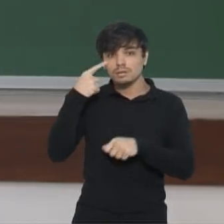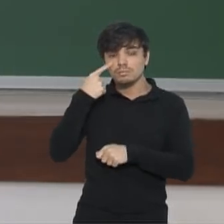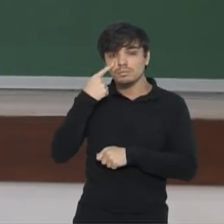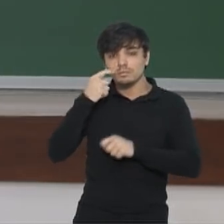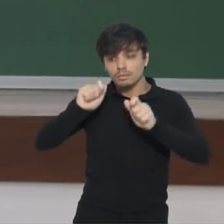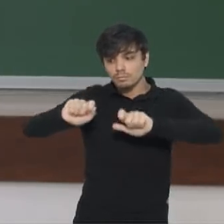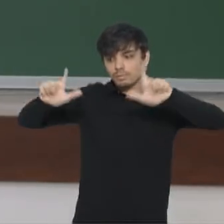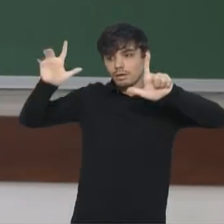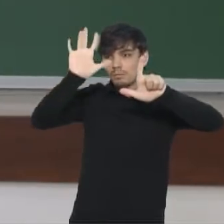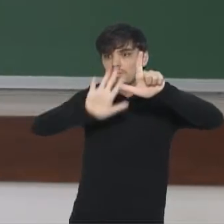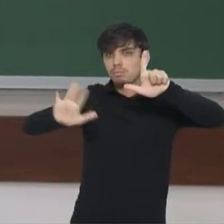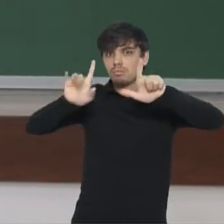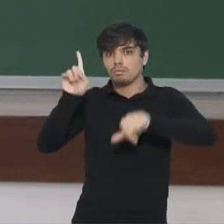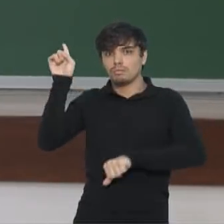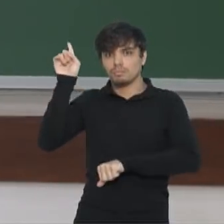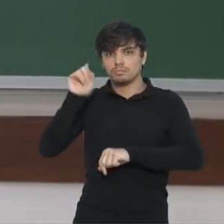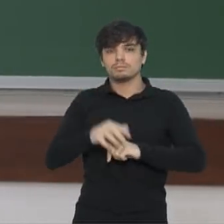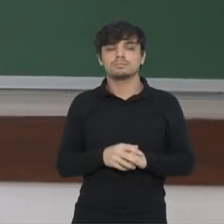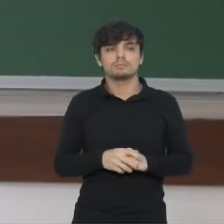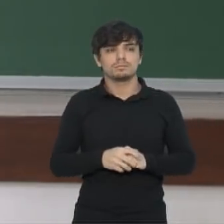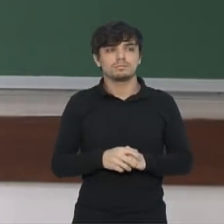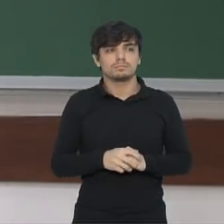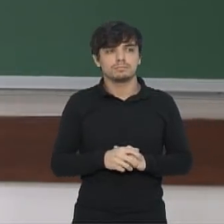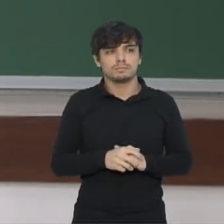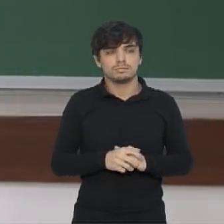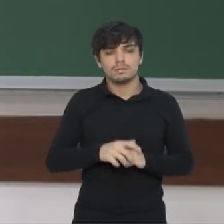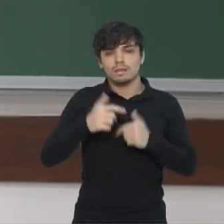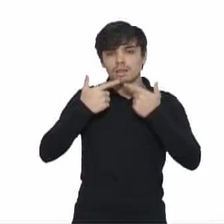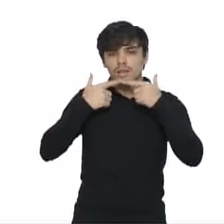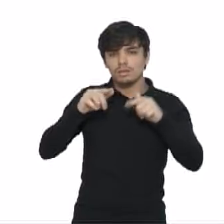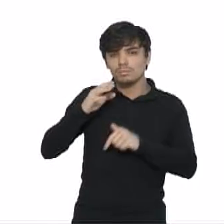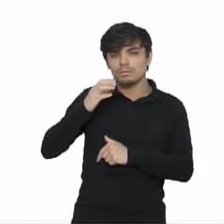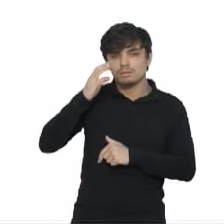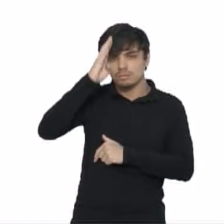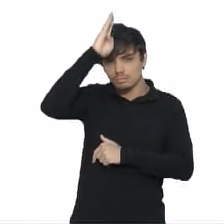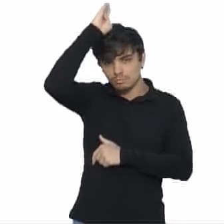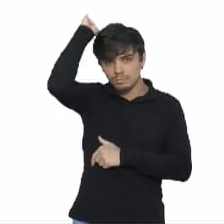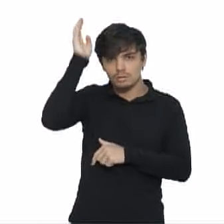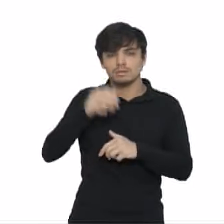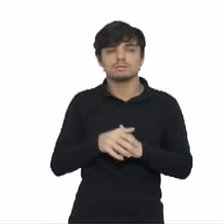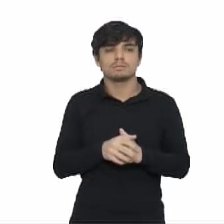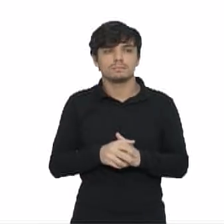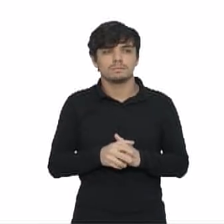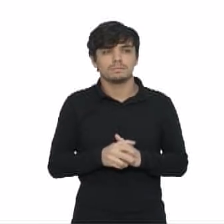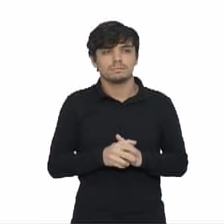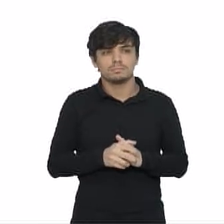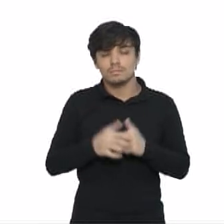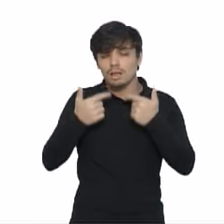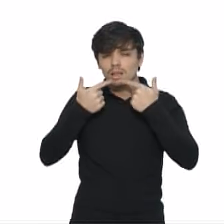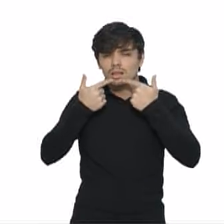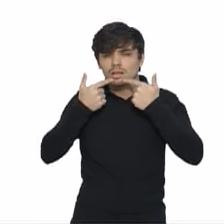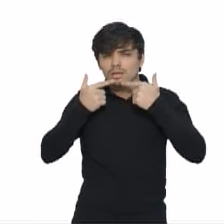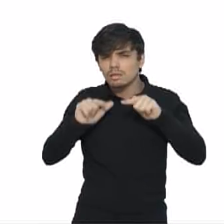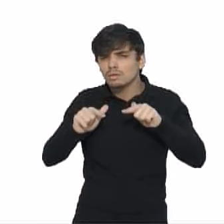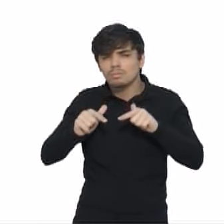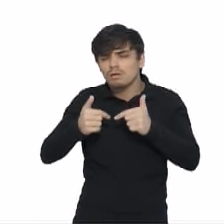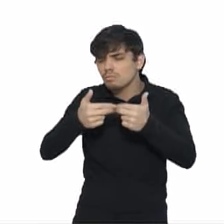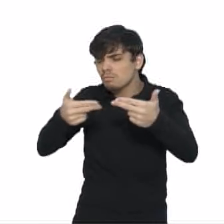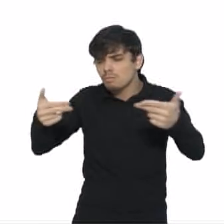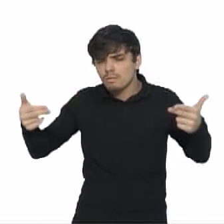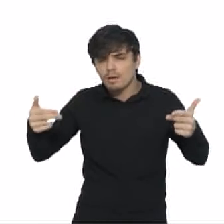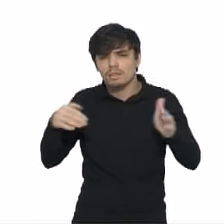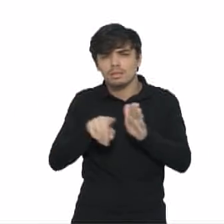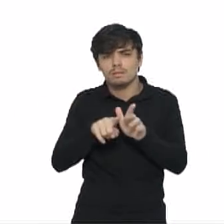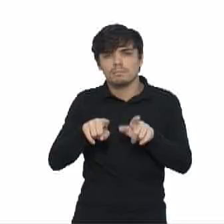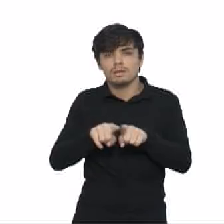pessoal? As línguas românicas. A nossa língua e tantas outras, como o francês e espanhol, também tem como base